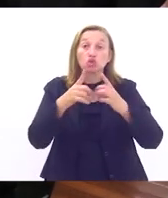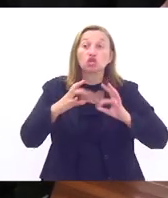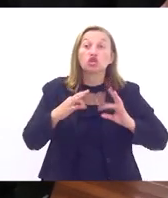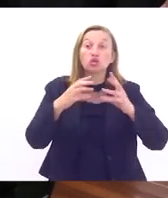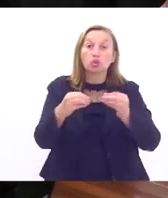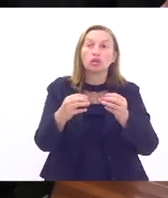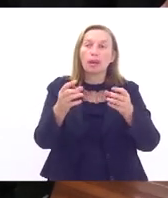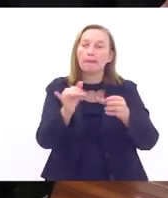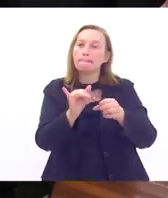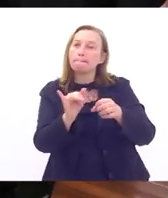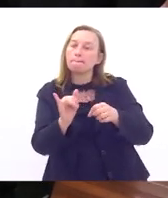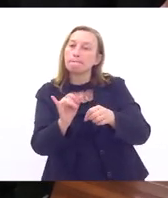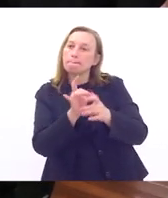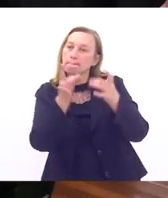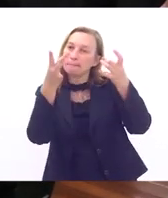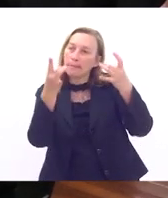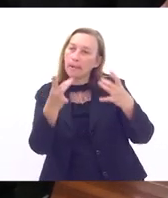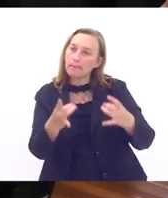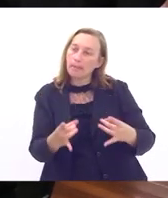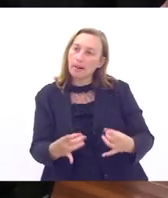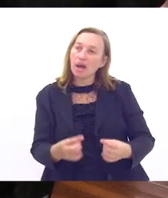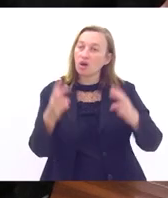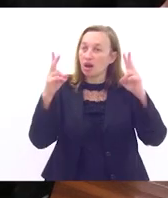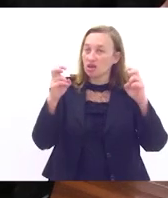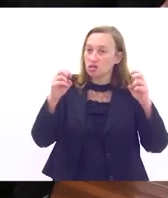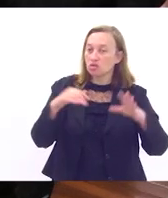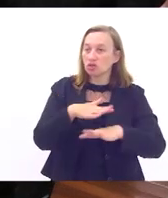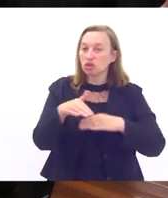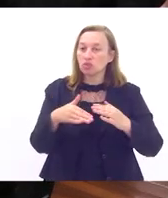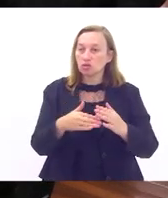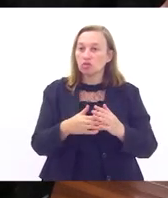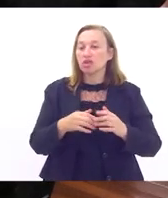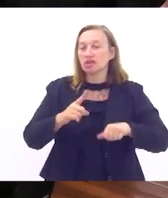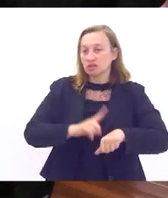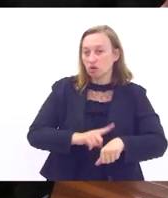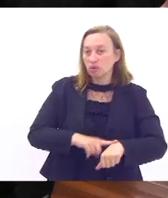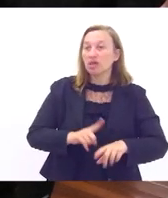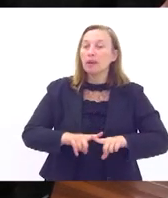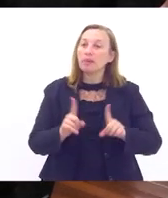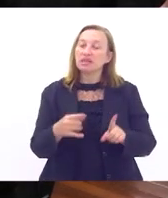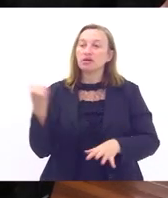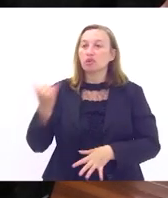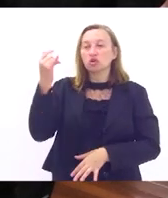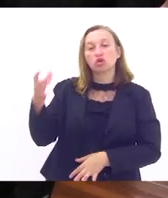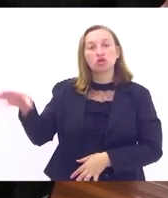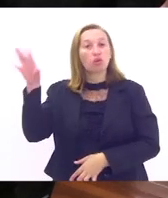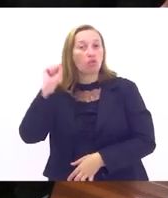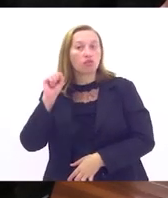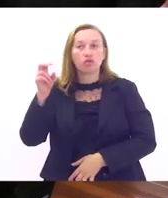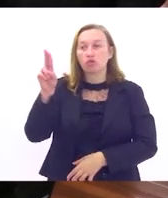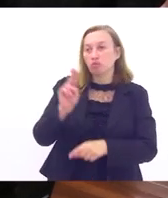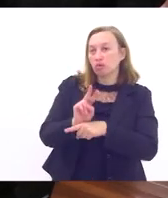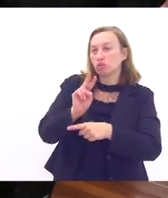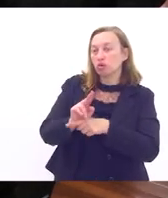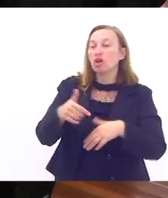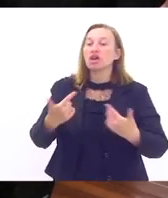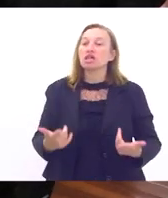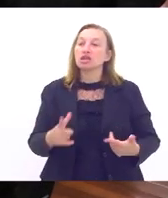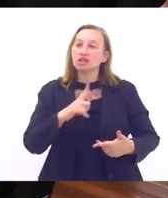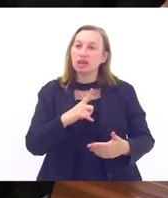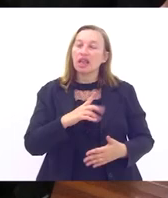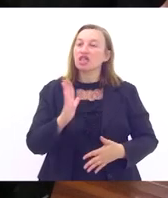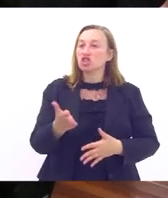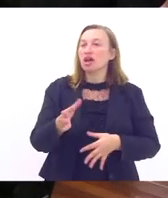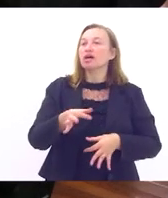o planejamento apenas nesse momento dessa audiência. Mas acho importante ouvir o nosso promotor, que vai ter alguns questionamentos que já poderão